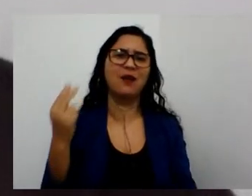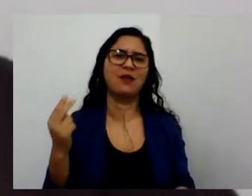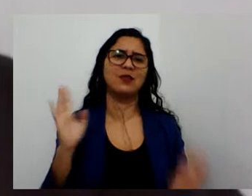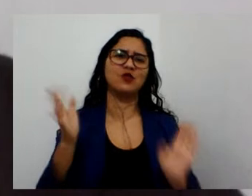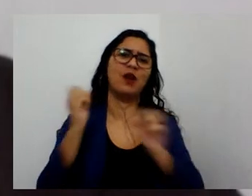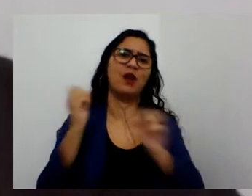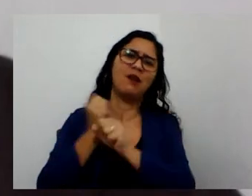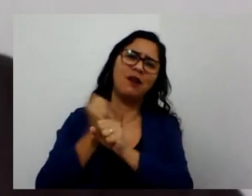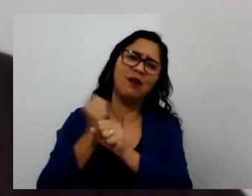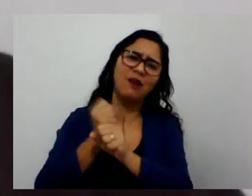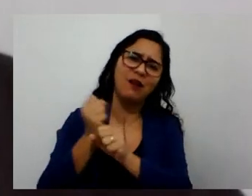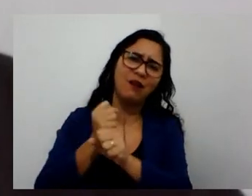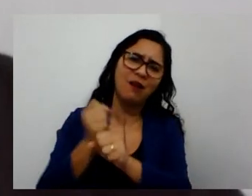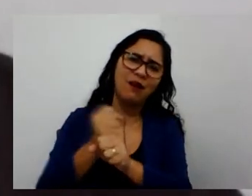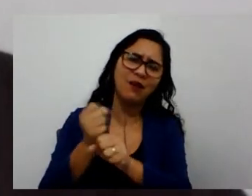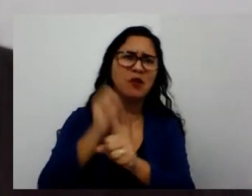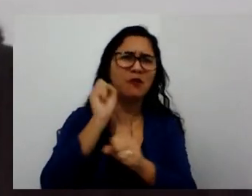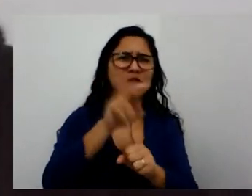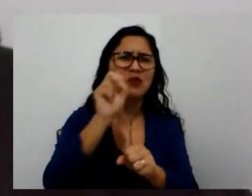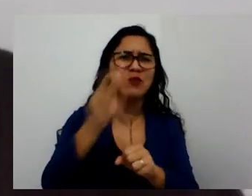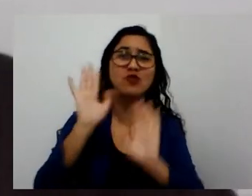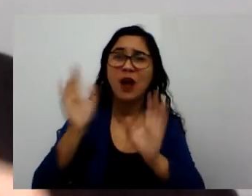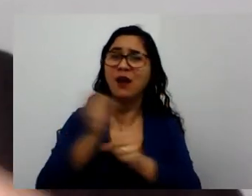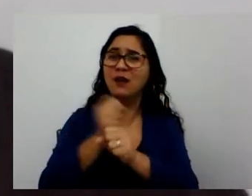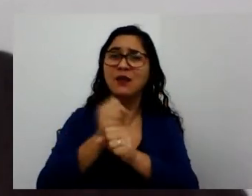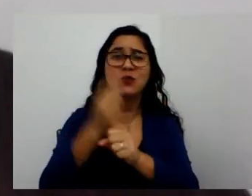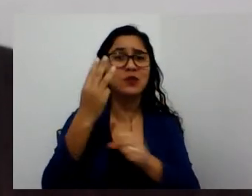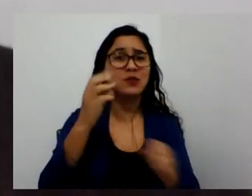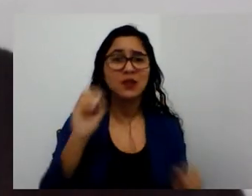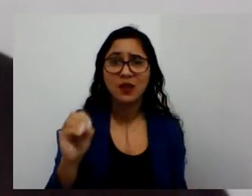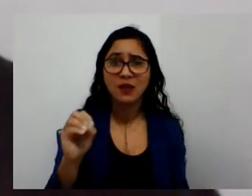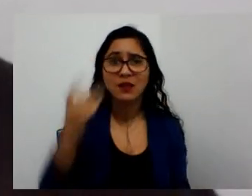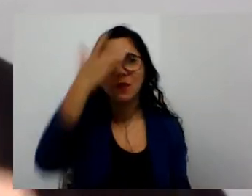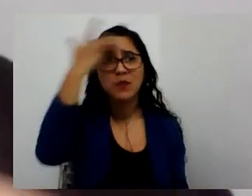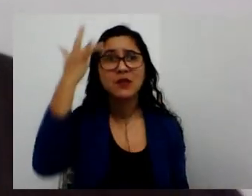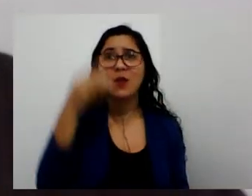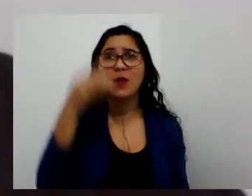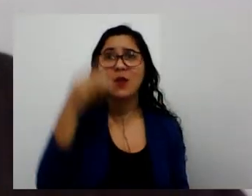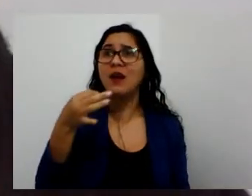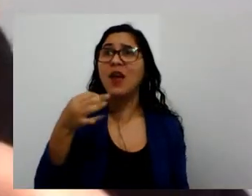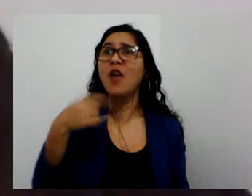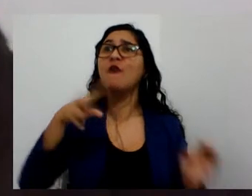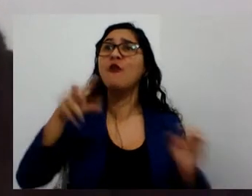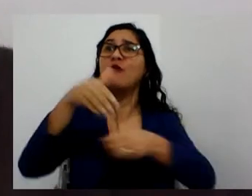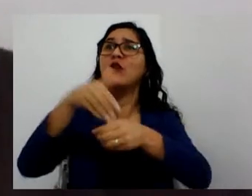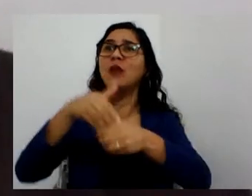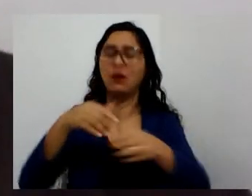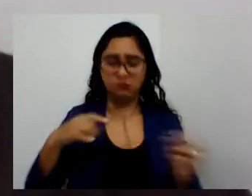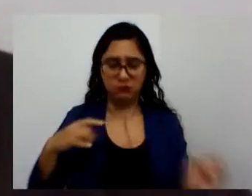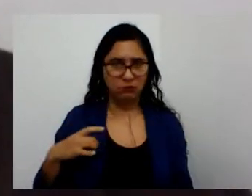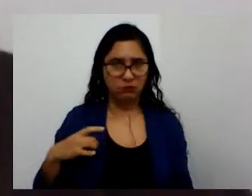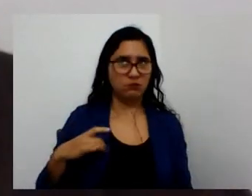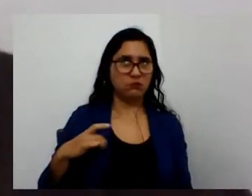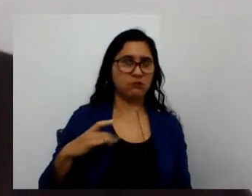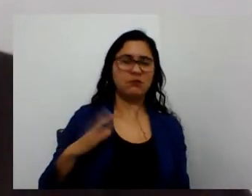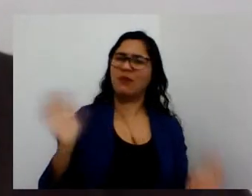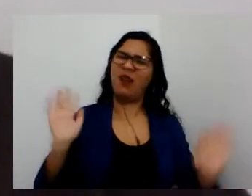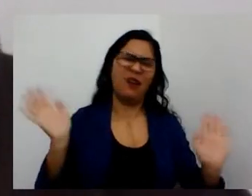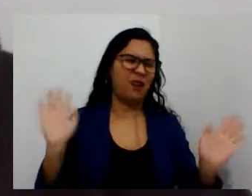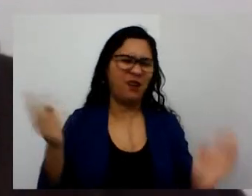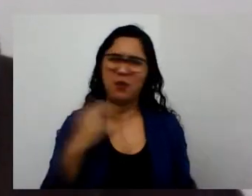anos, 30 anos que eu vejo isso aí, que as pessoas têm medo, receio de manifestar um eleitoral aqui dentro. Isso não tem